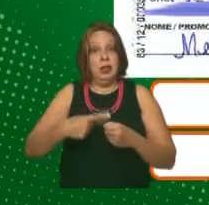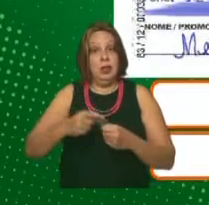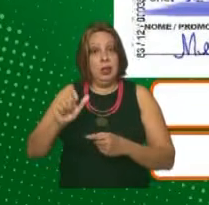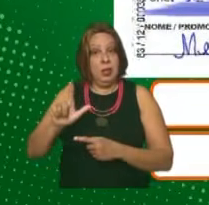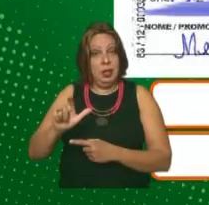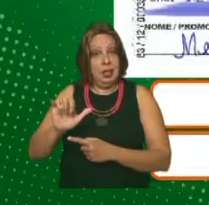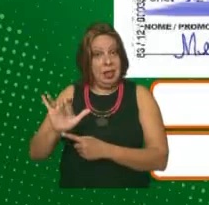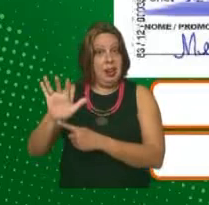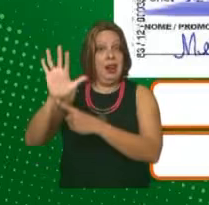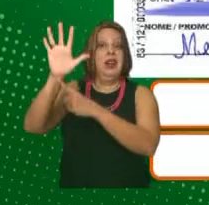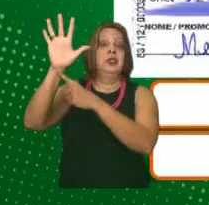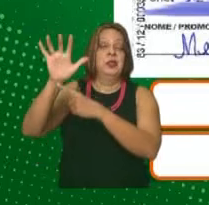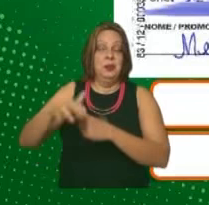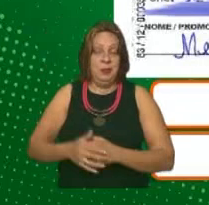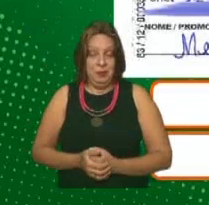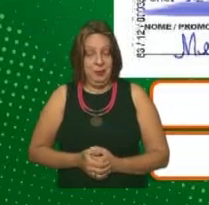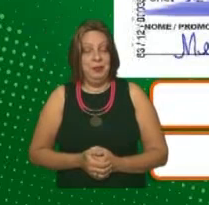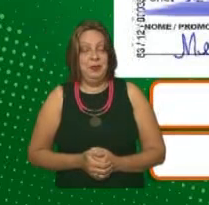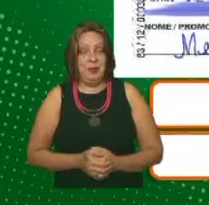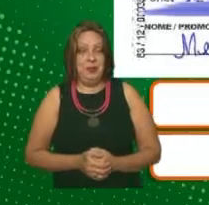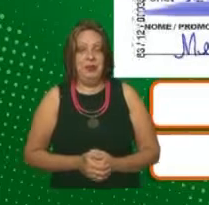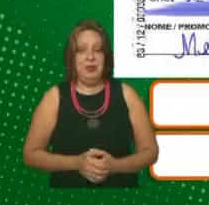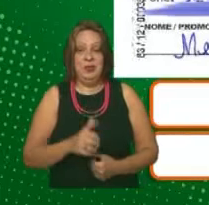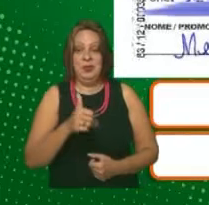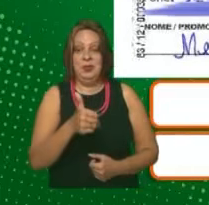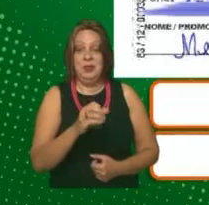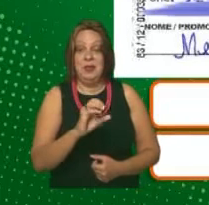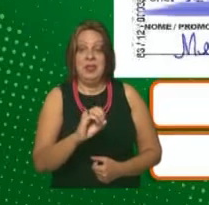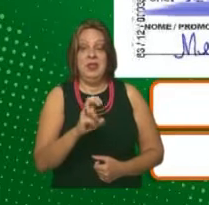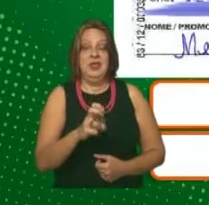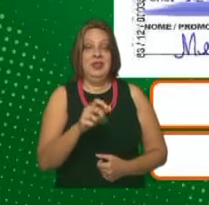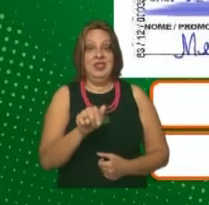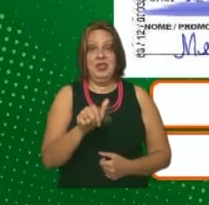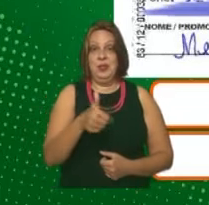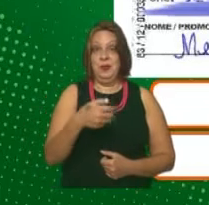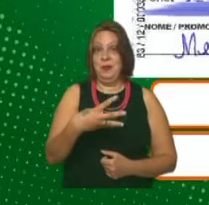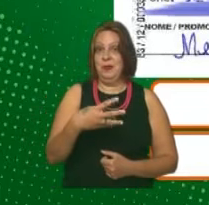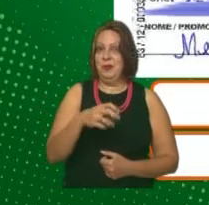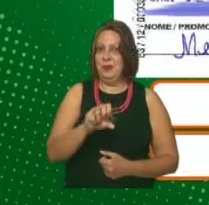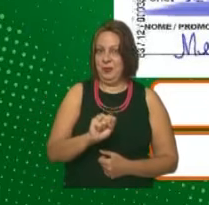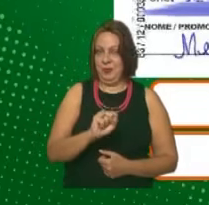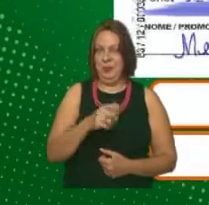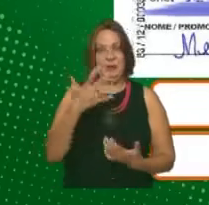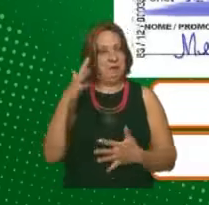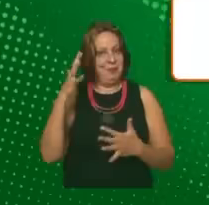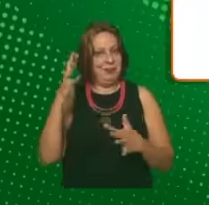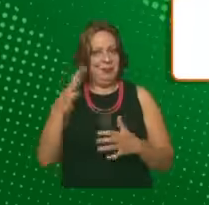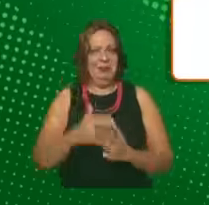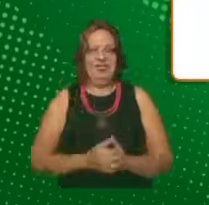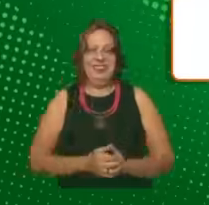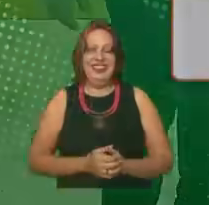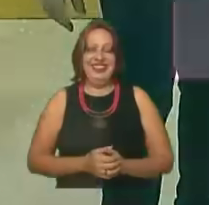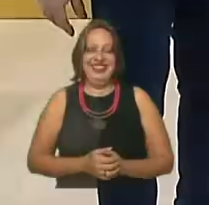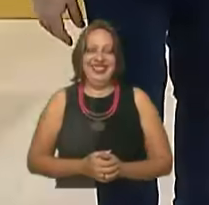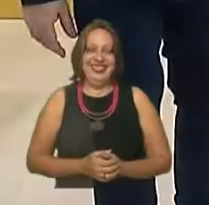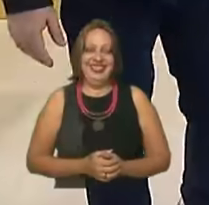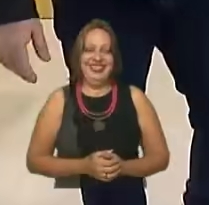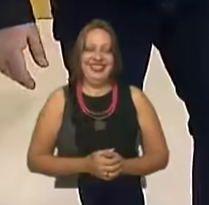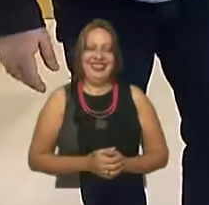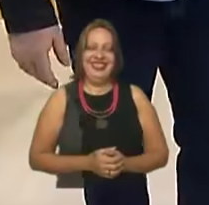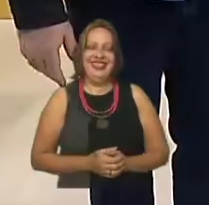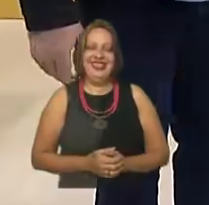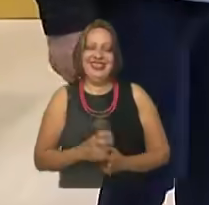Mercearia Bido, Regional Lagarto, certificado 057148. Parabéns! Bom demais, vamos